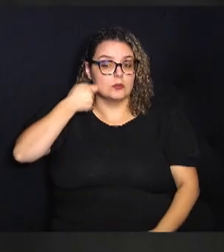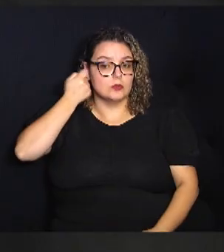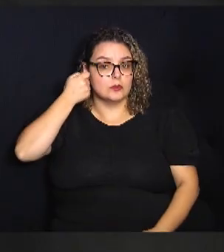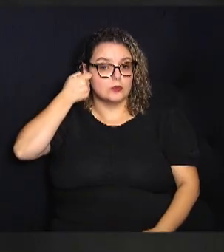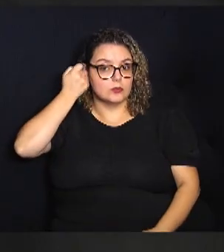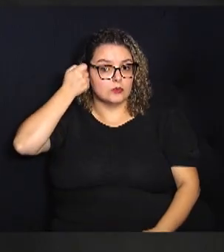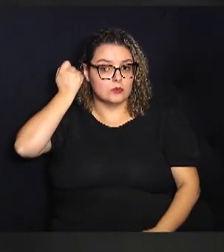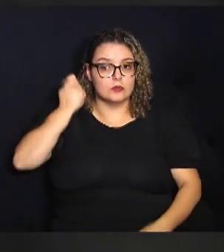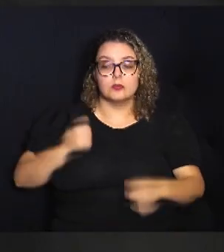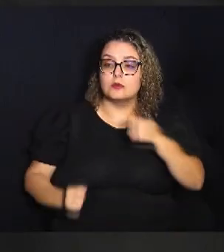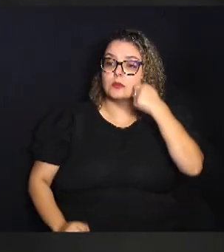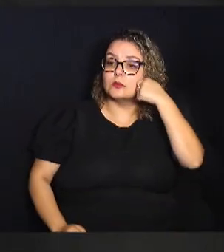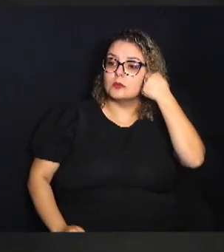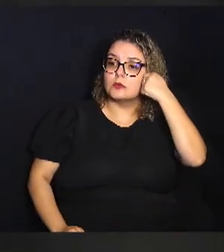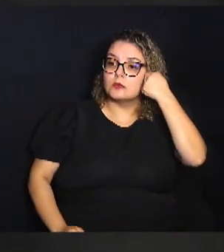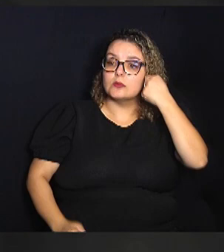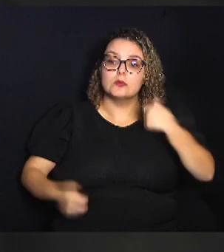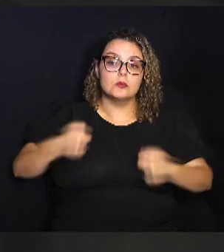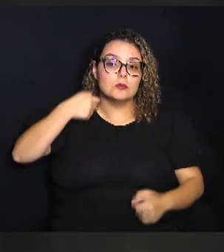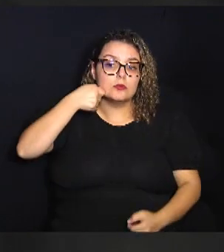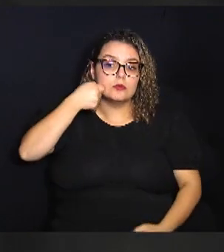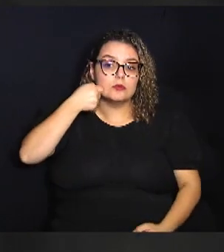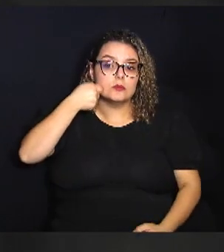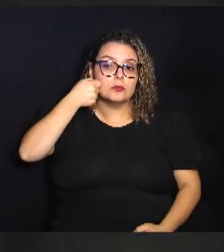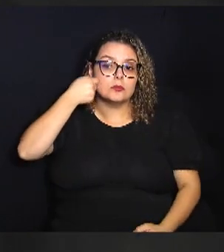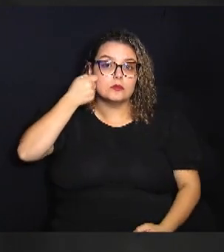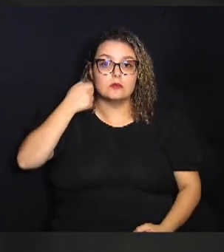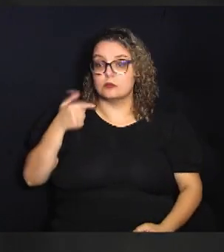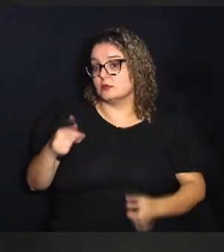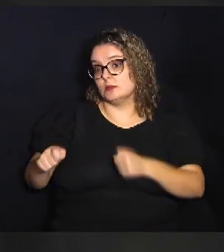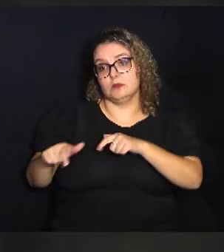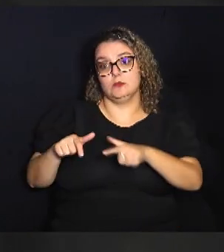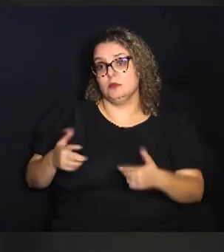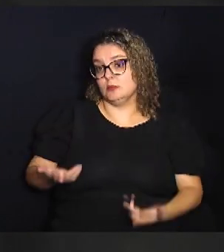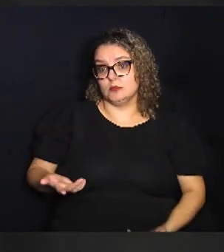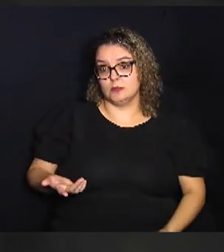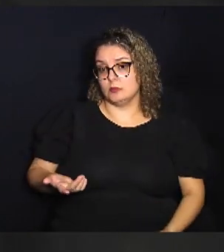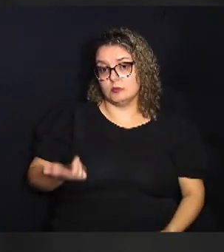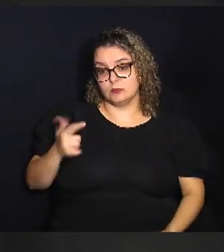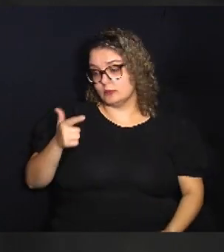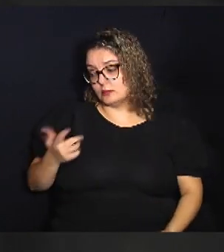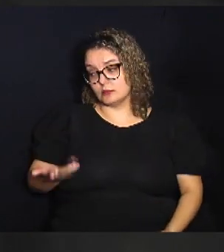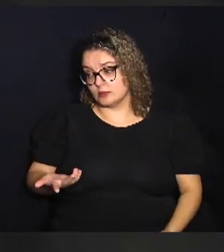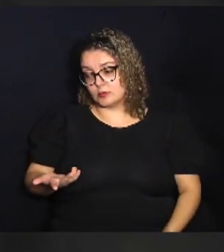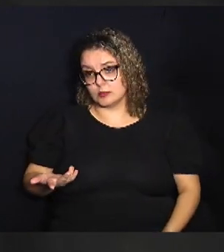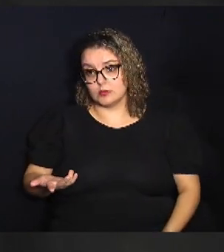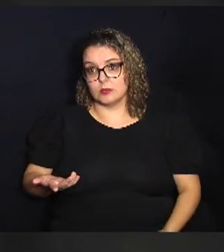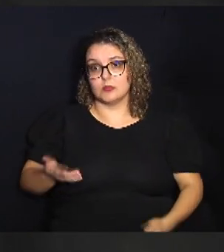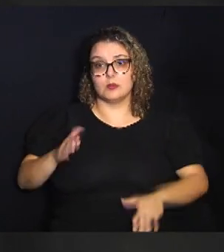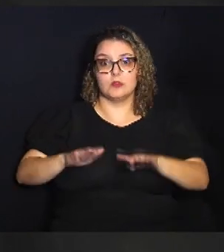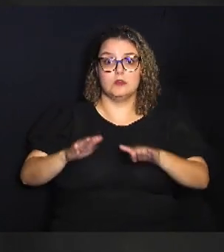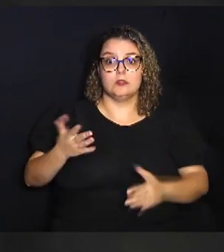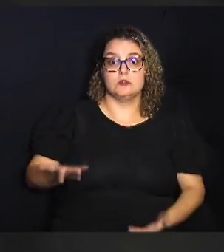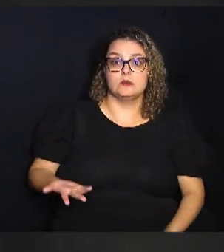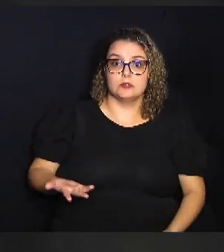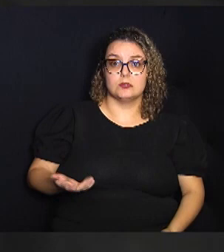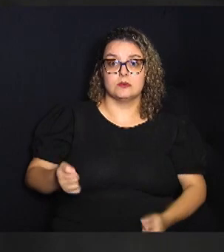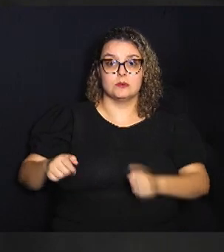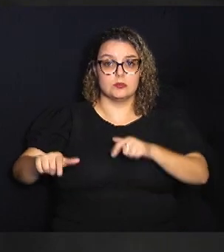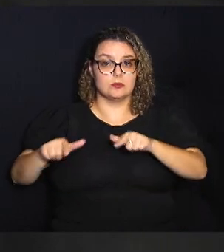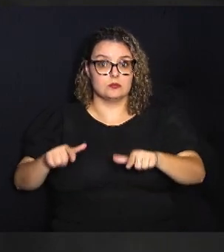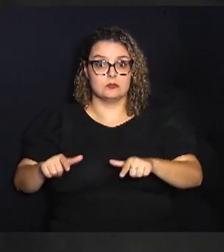os cortes de barbeiro. Sim. Mas não tem diplomas. Não tem diplomas. Às vezes esse diploma impede ele de